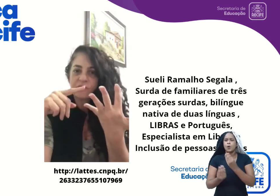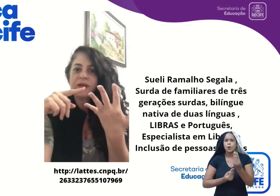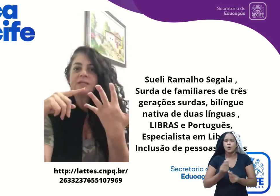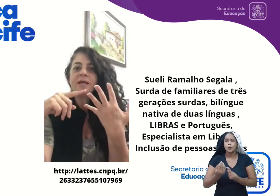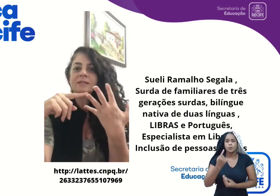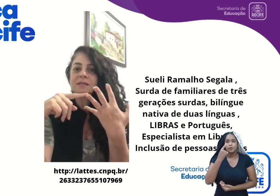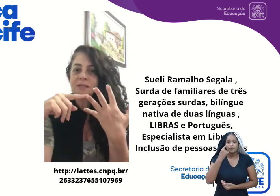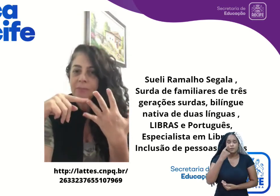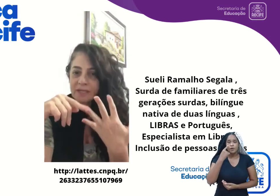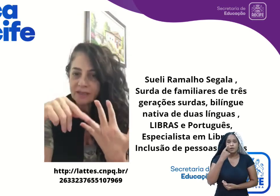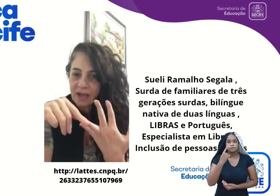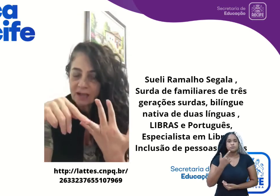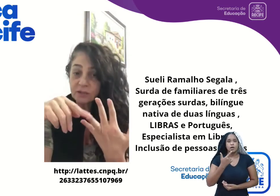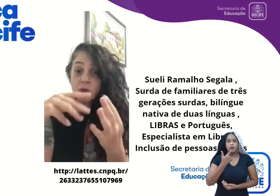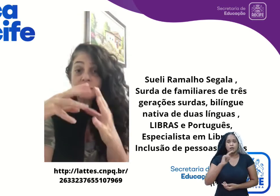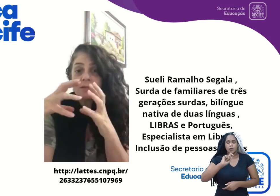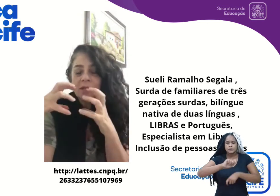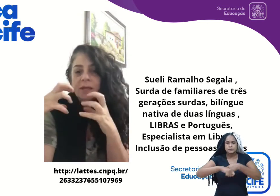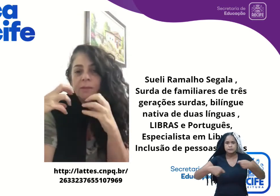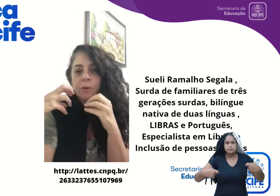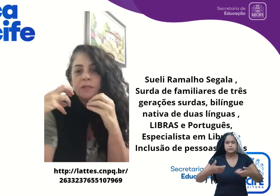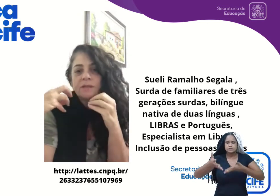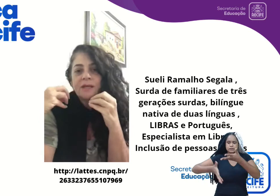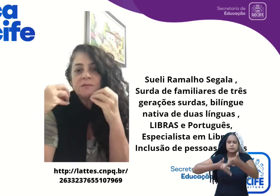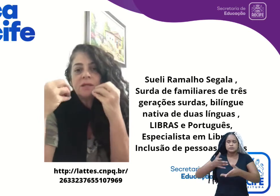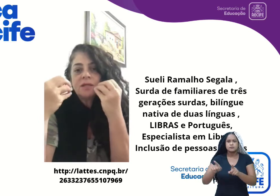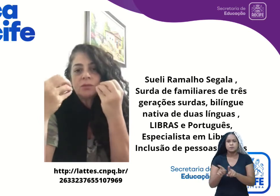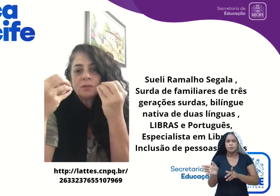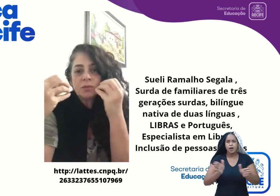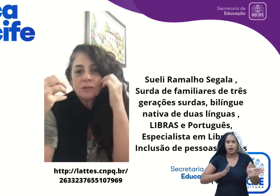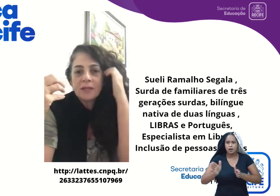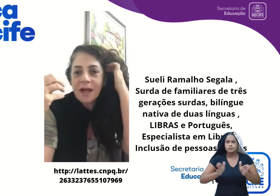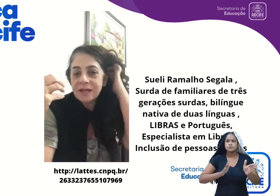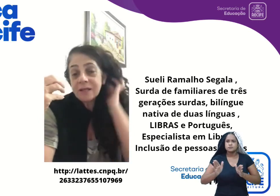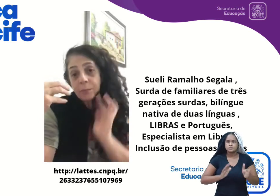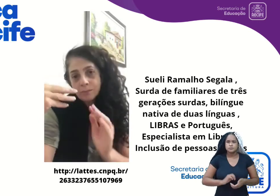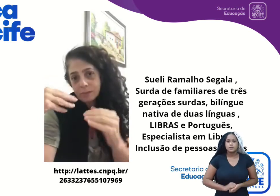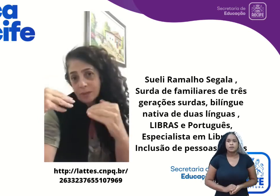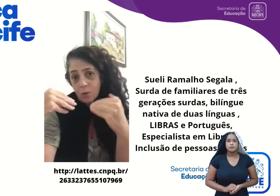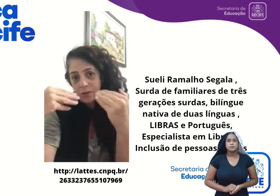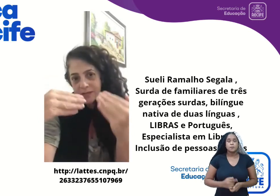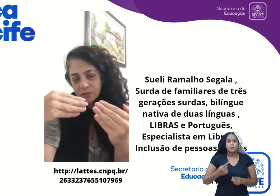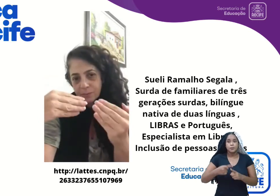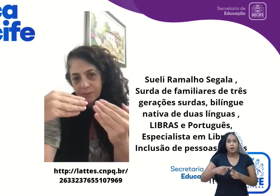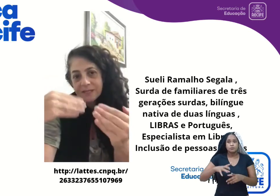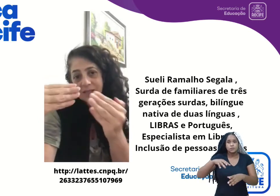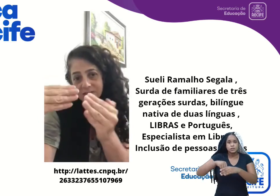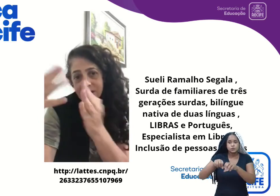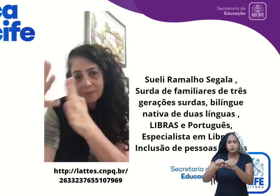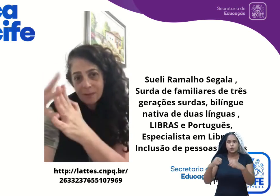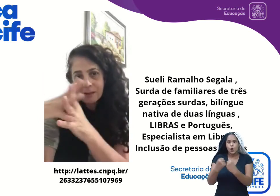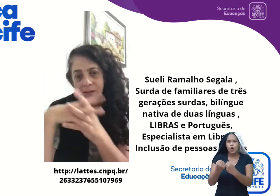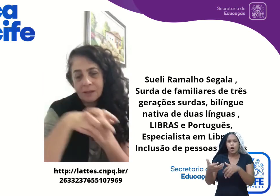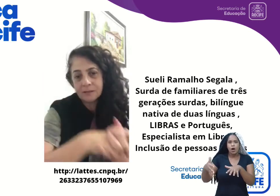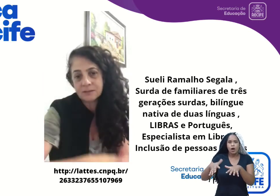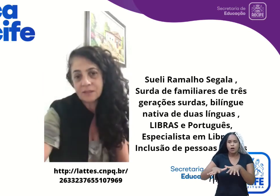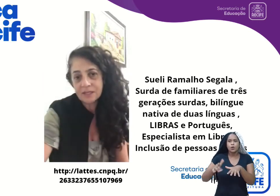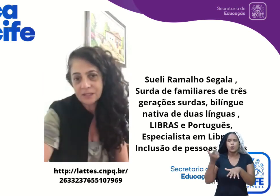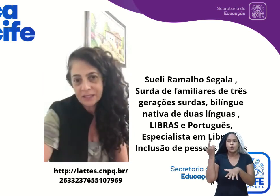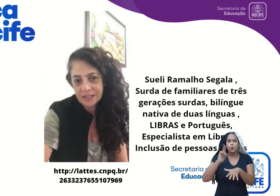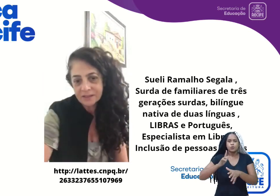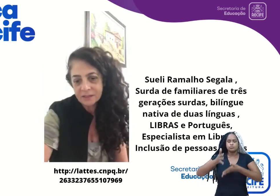sinais, oferecer acessibilidade, só assim que ele pode estar inserido na sociedade e com isso exercer